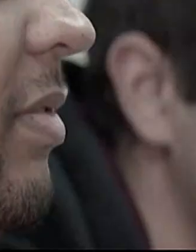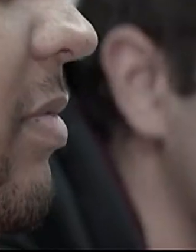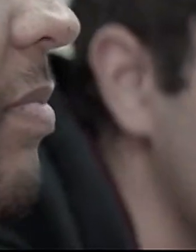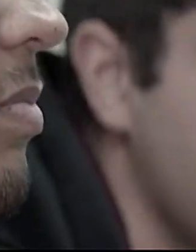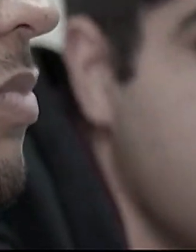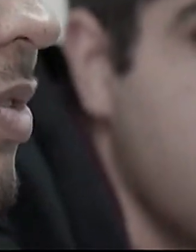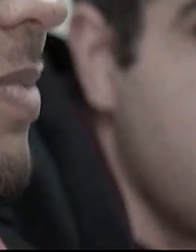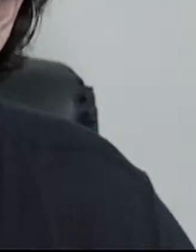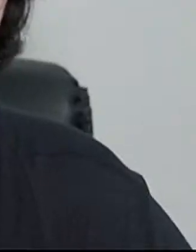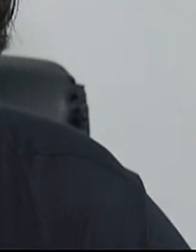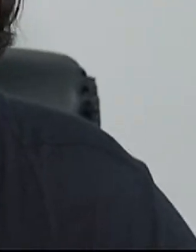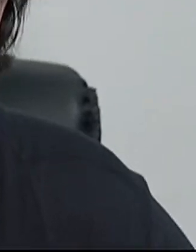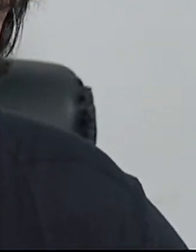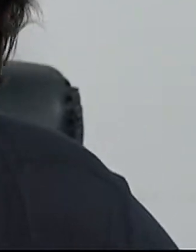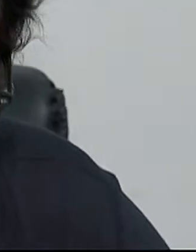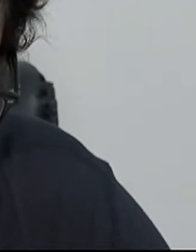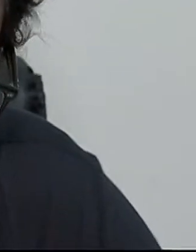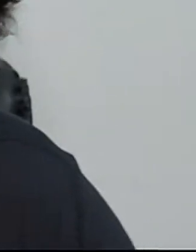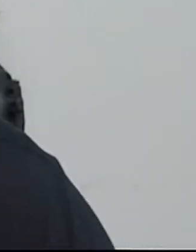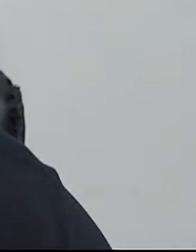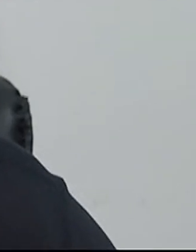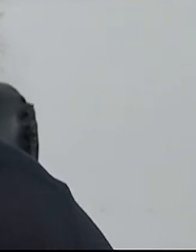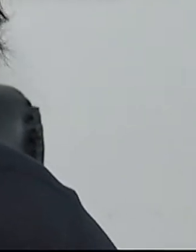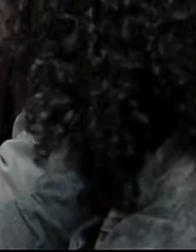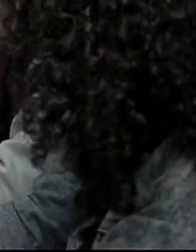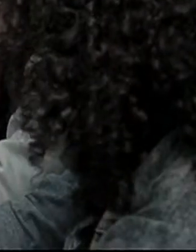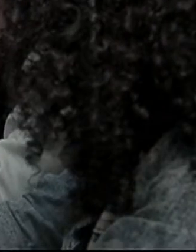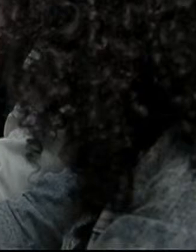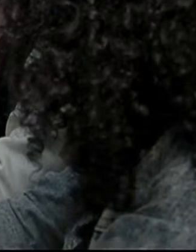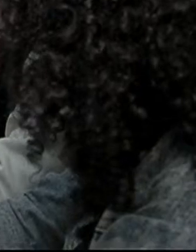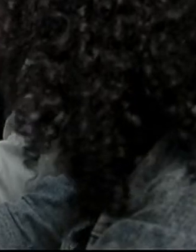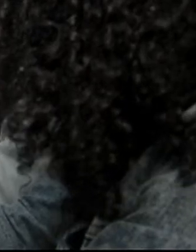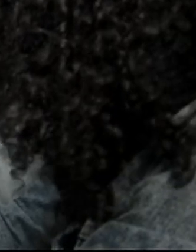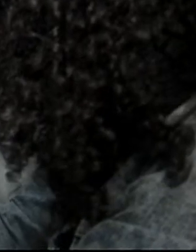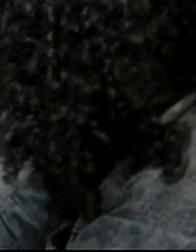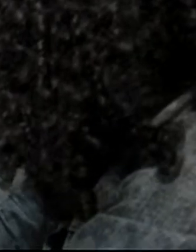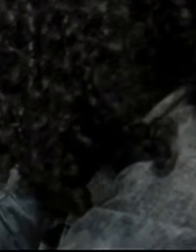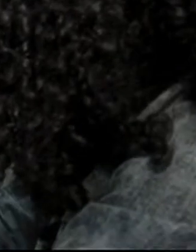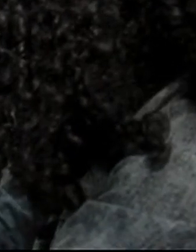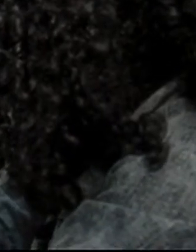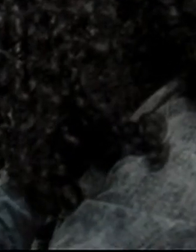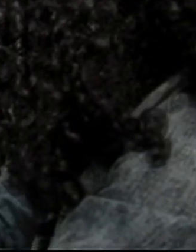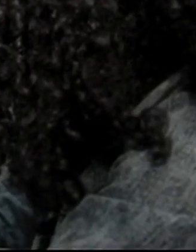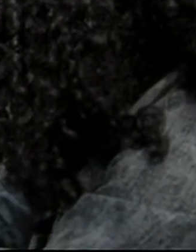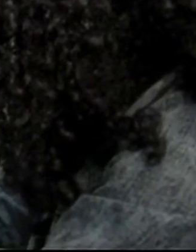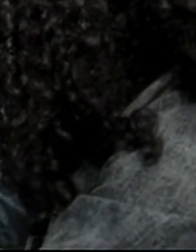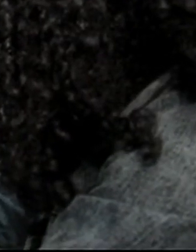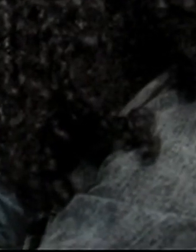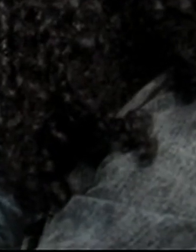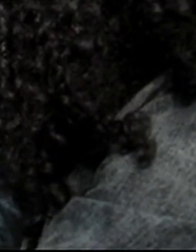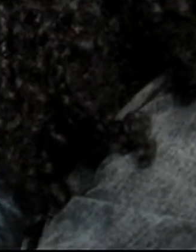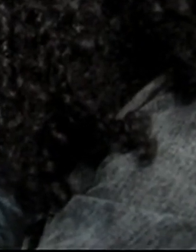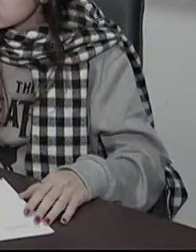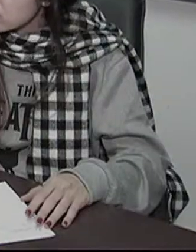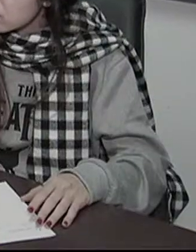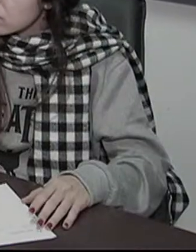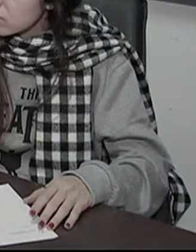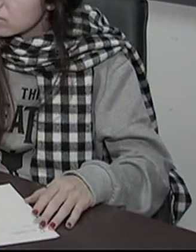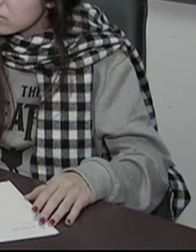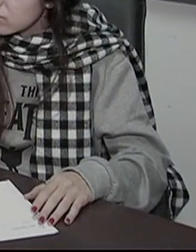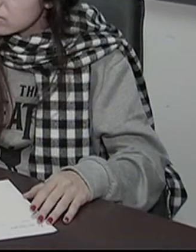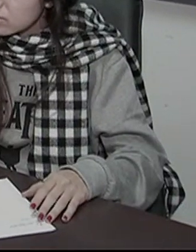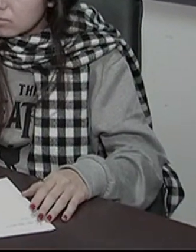trocas dialógicas, professores e equipe de produção definem os formatos didaticamente mais adequados para a apresentação